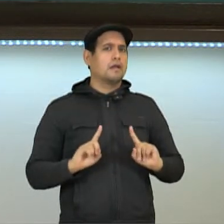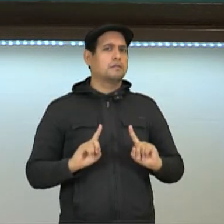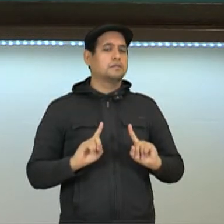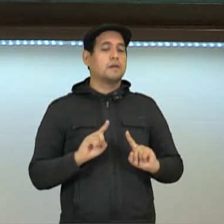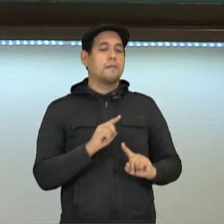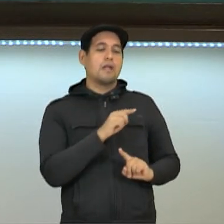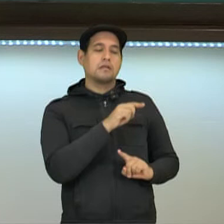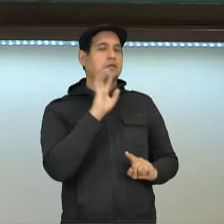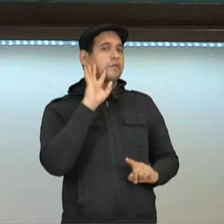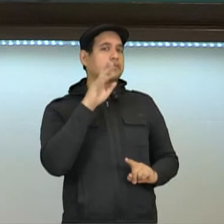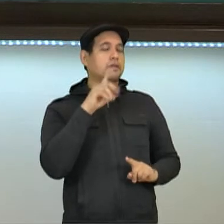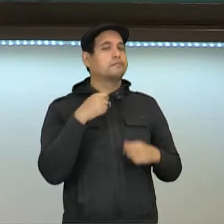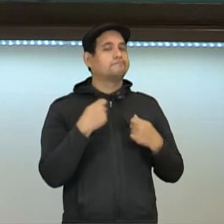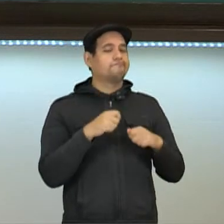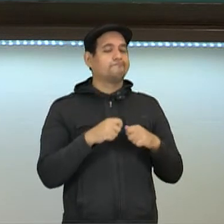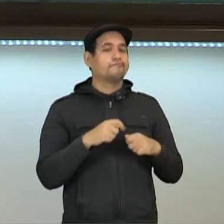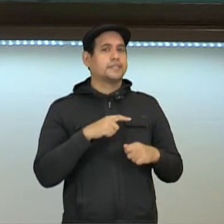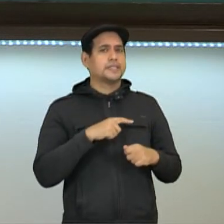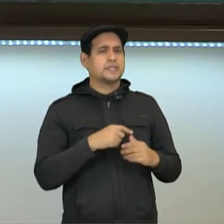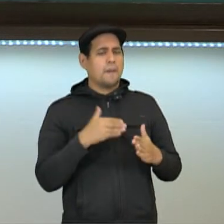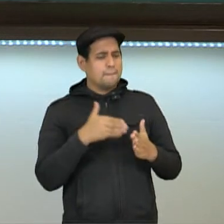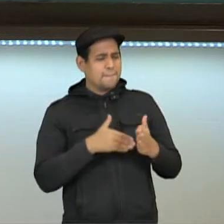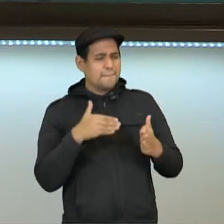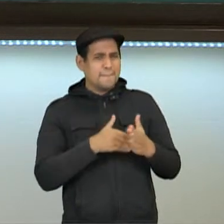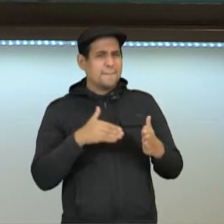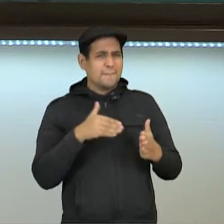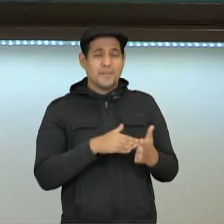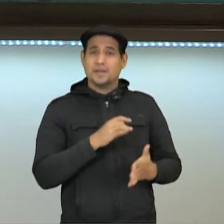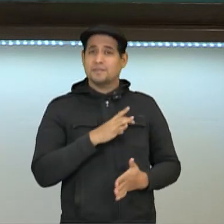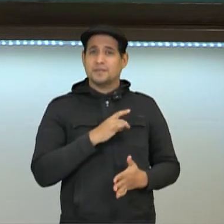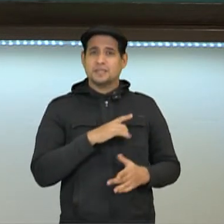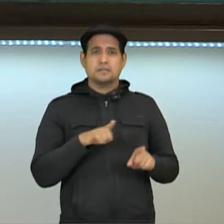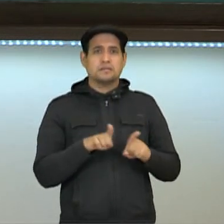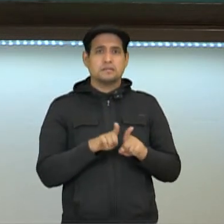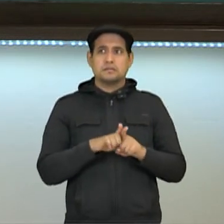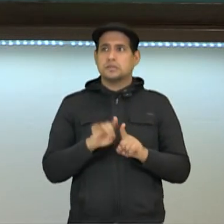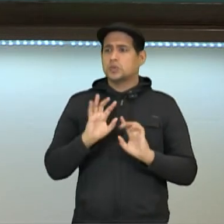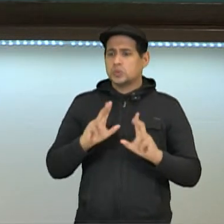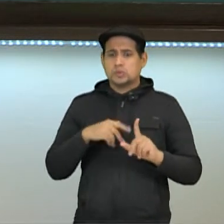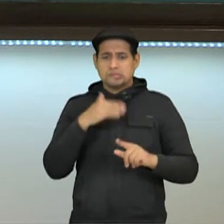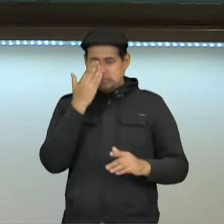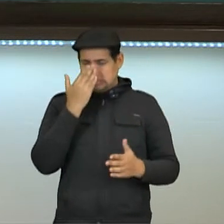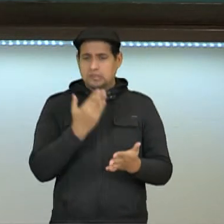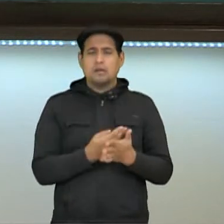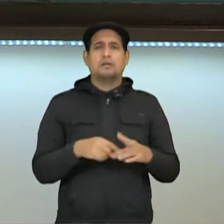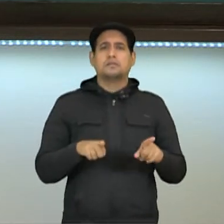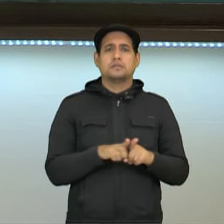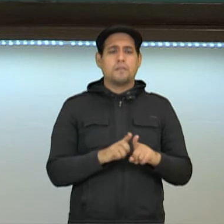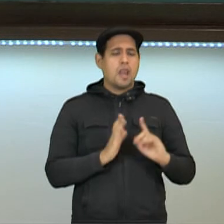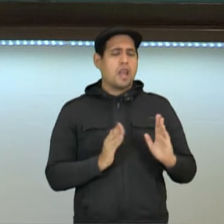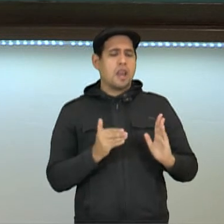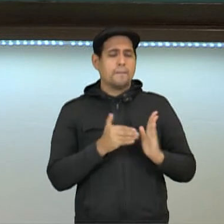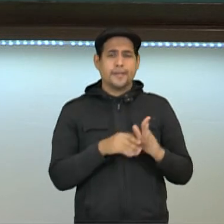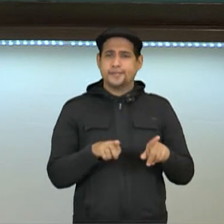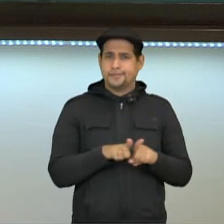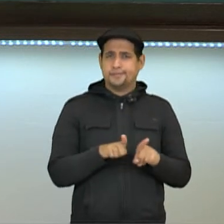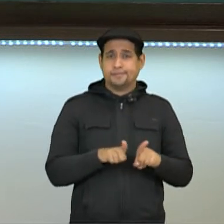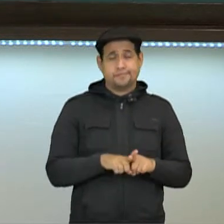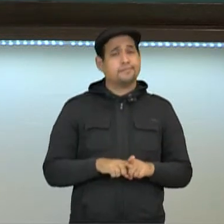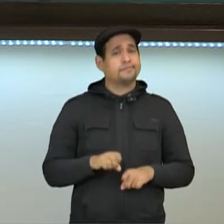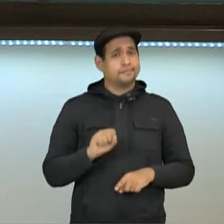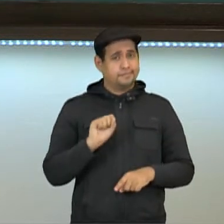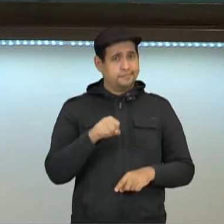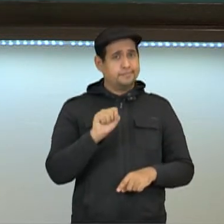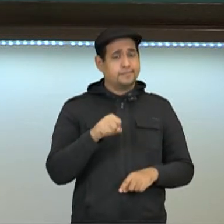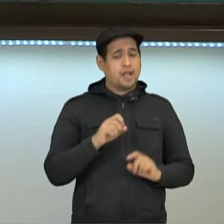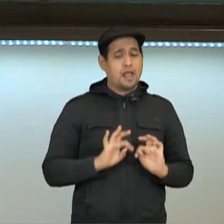para isso eles têm que enfrentar os medos, as suas superstições, as suas limitações. Obviamente que